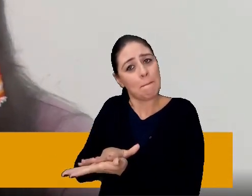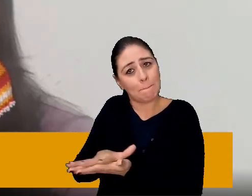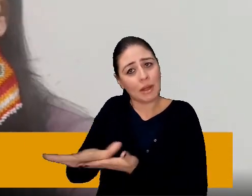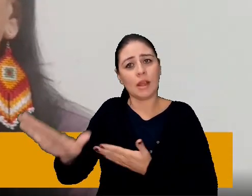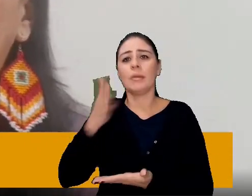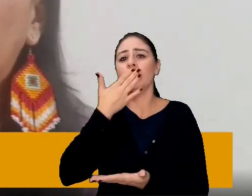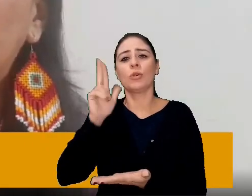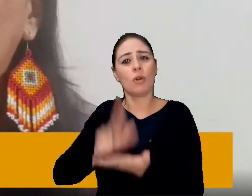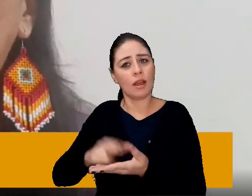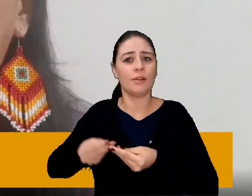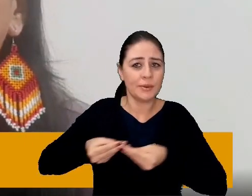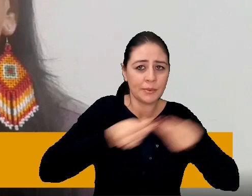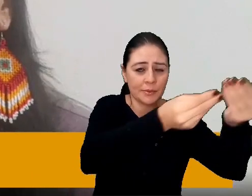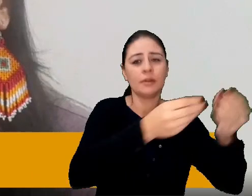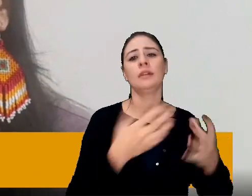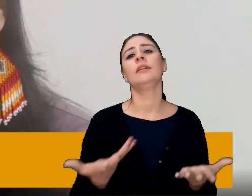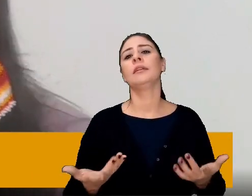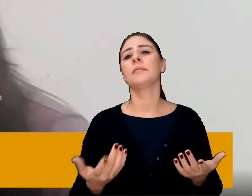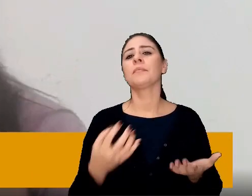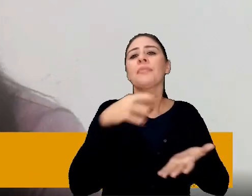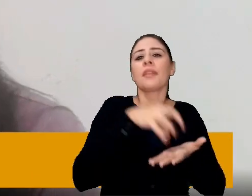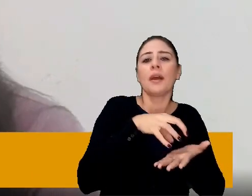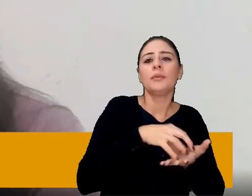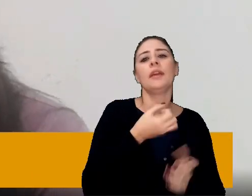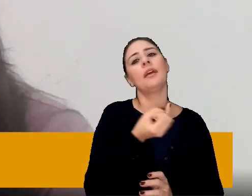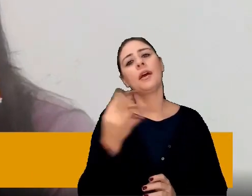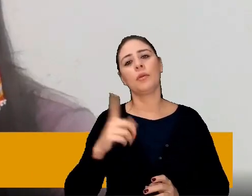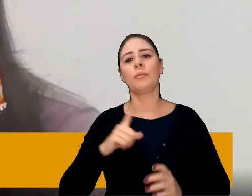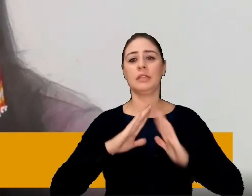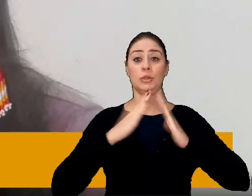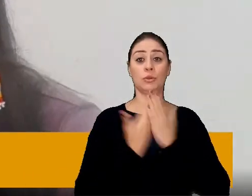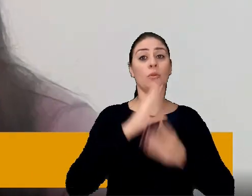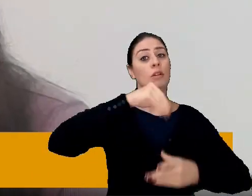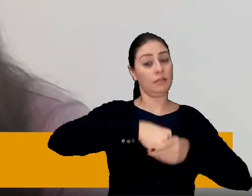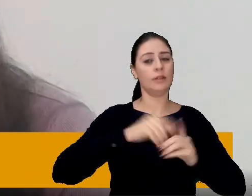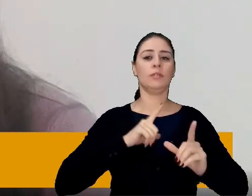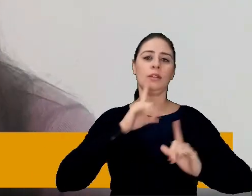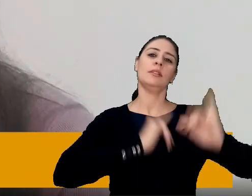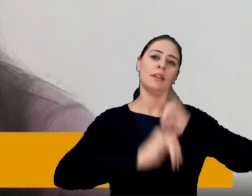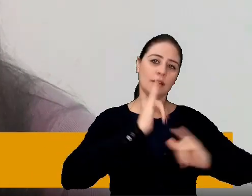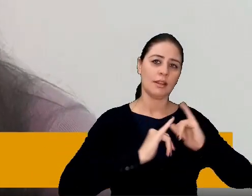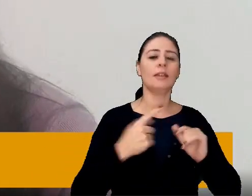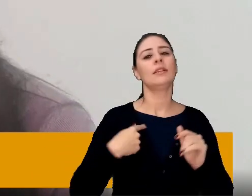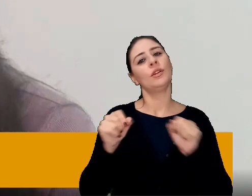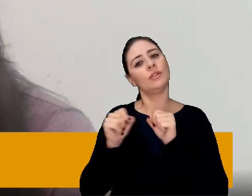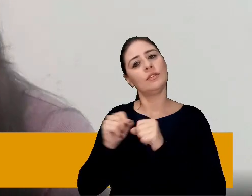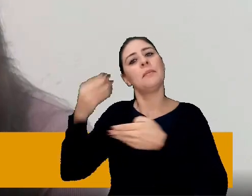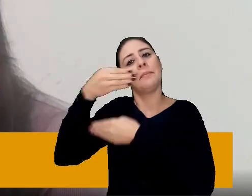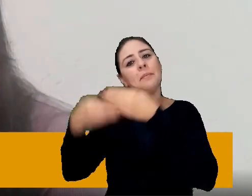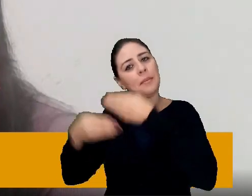internet, então a gente vai mandar esse material impresso pelo correio. Tem aldeia que tem internet só na